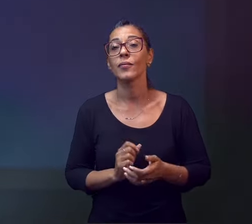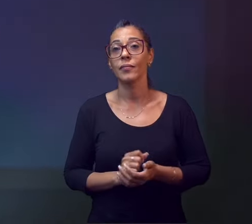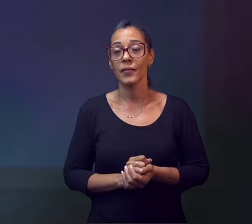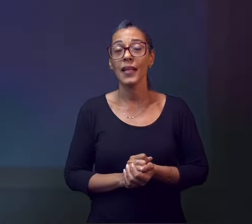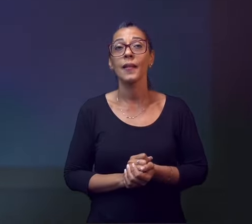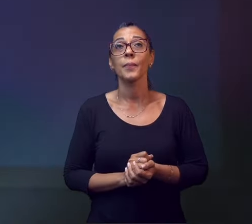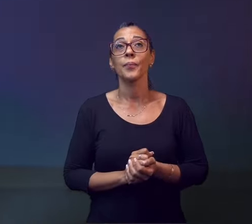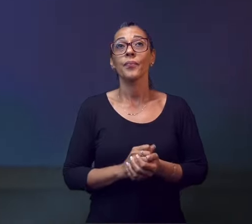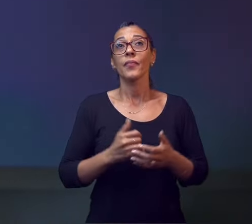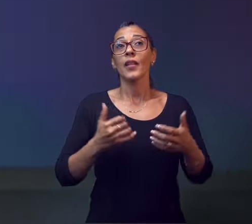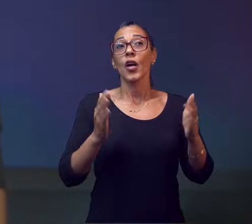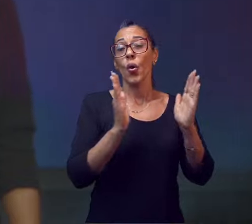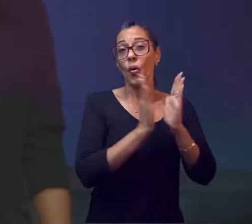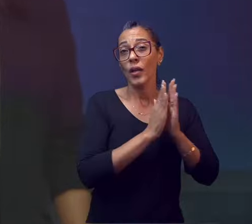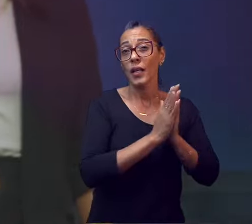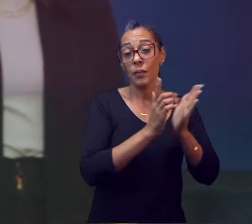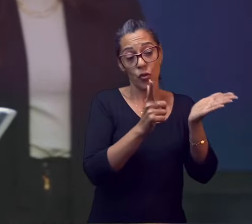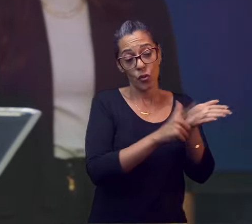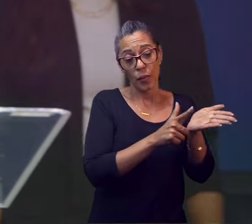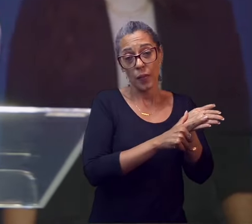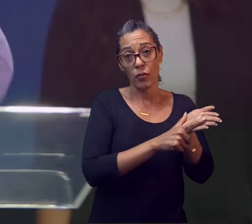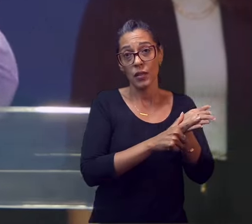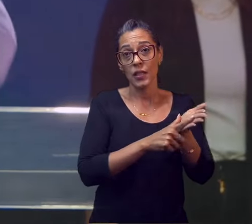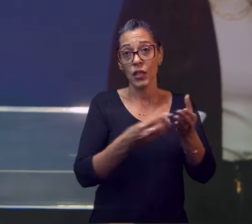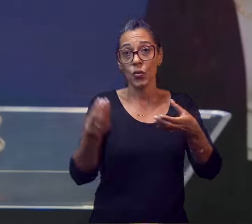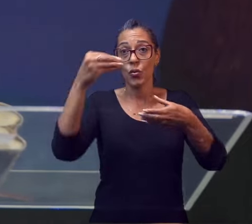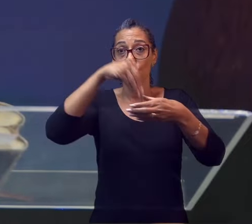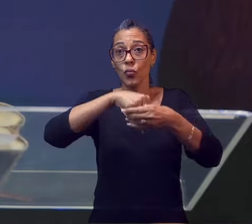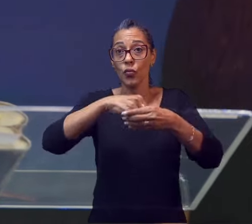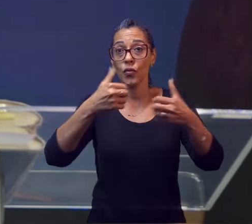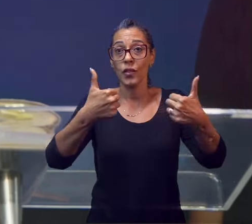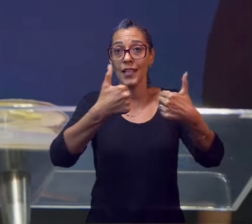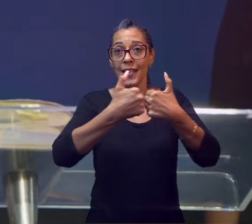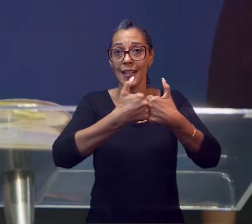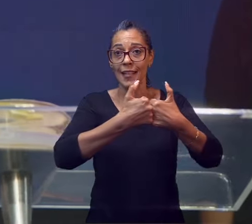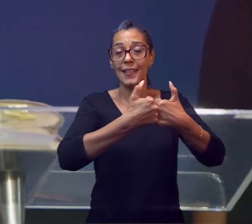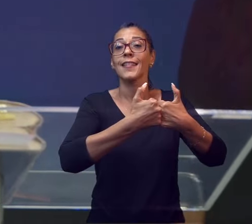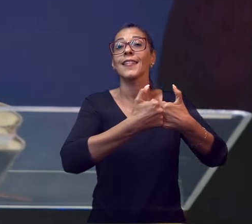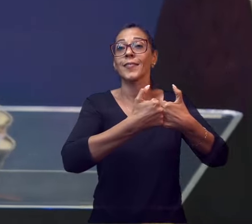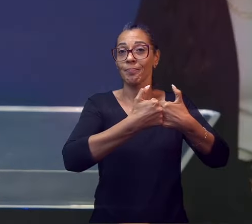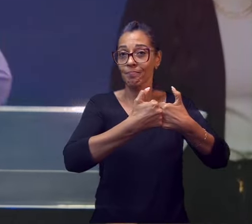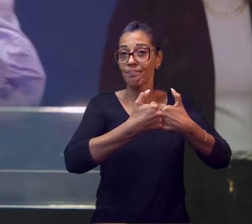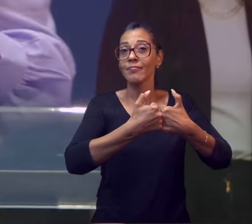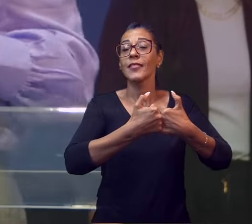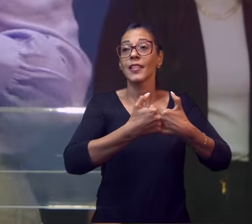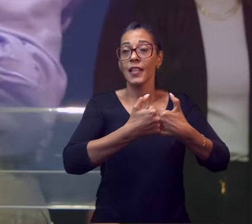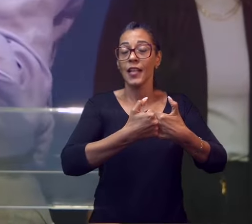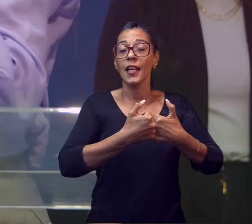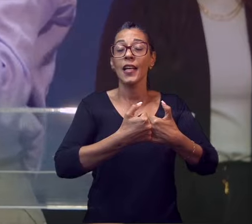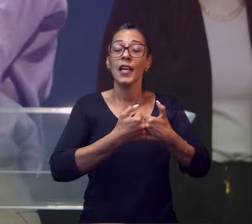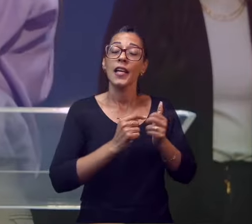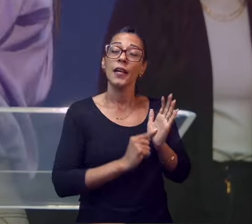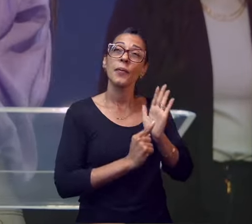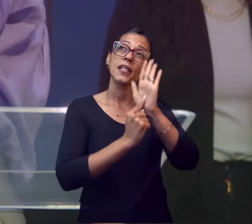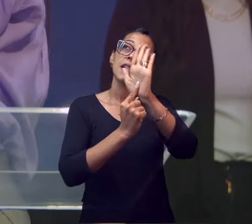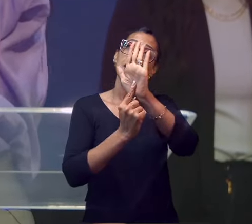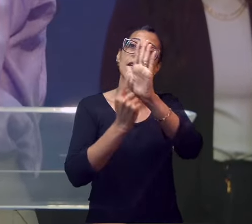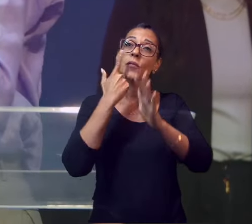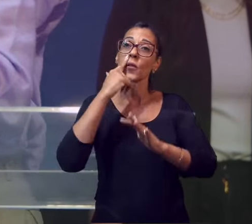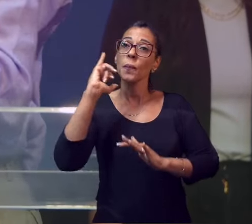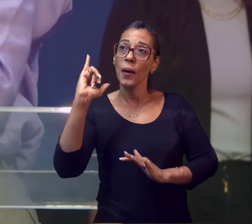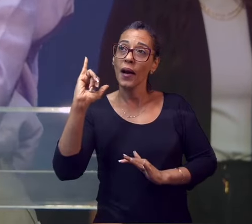os pedidos dos irmãos ao Senhor para que seja feita a vontade do pai então eu queria convidar